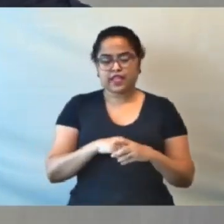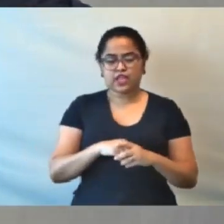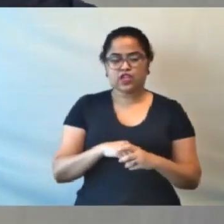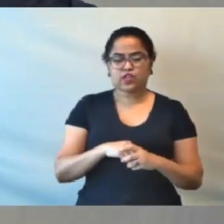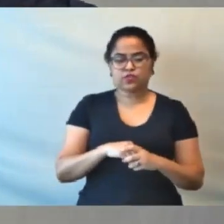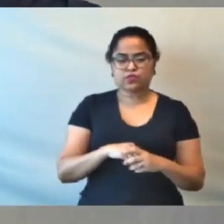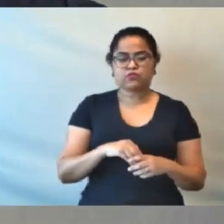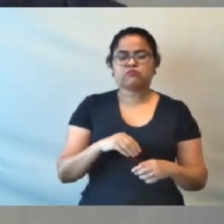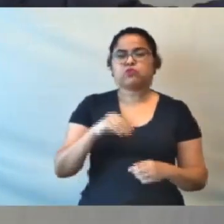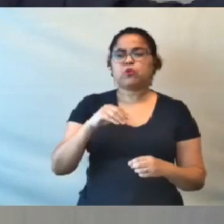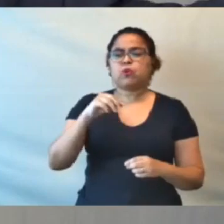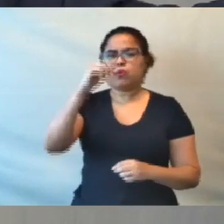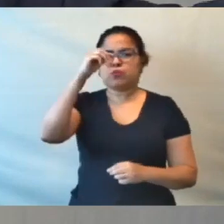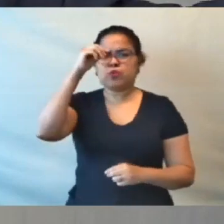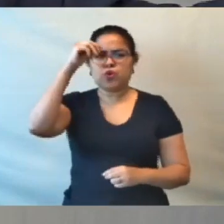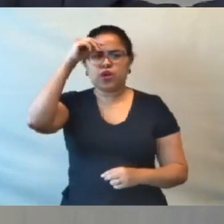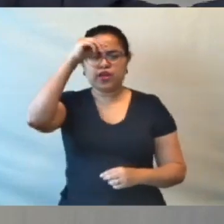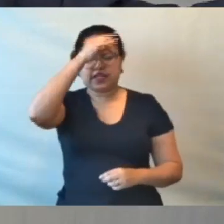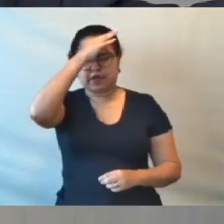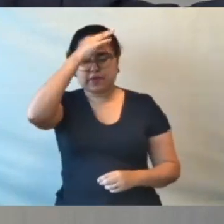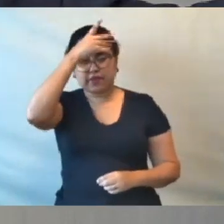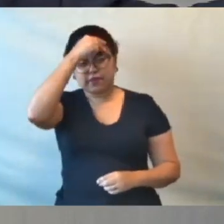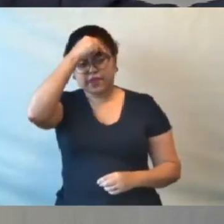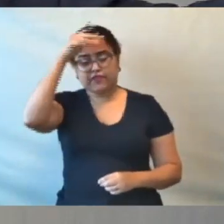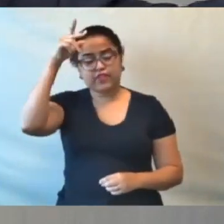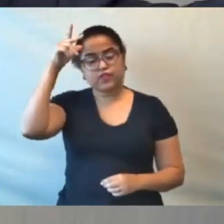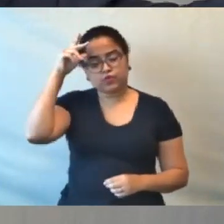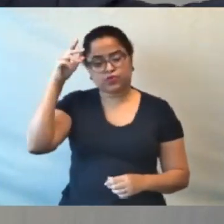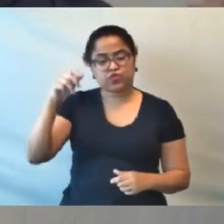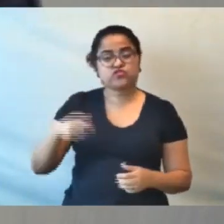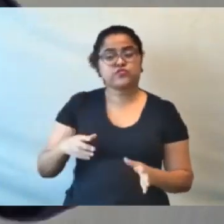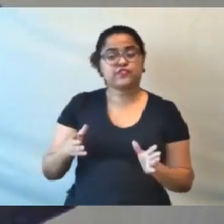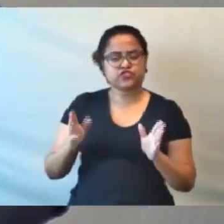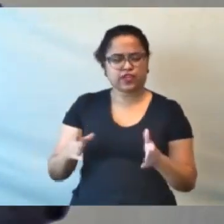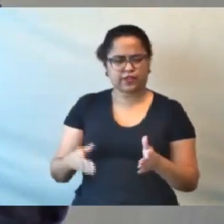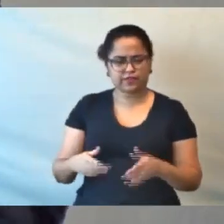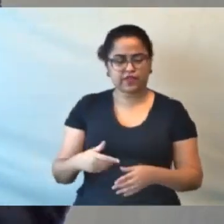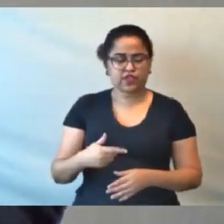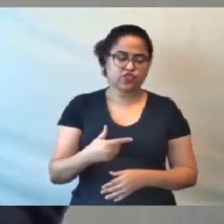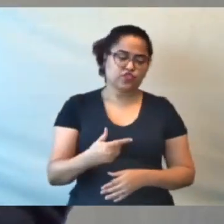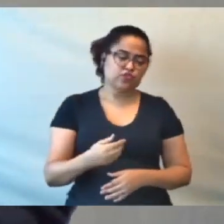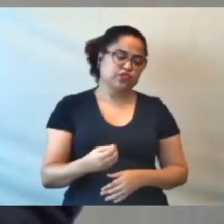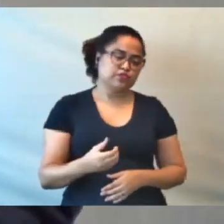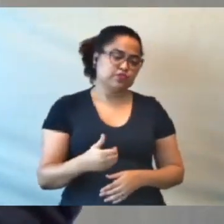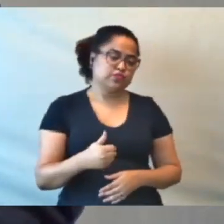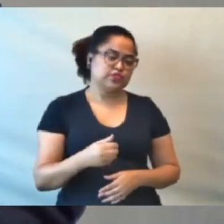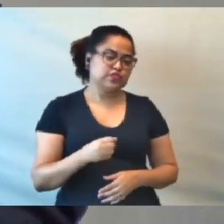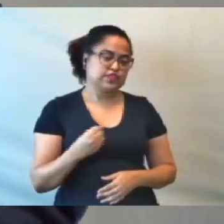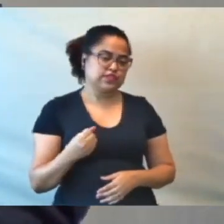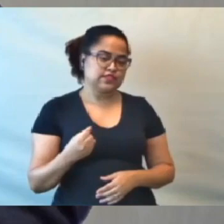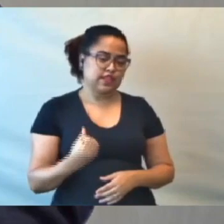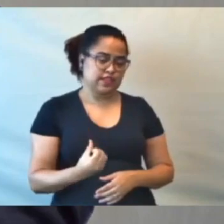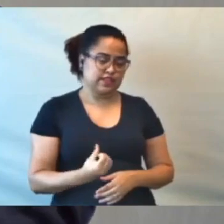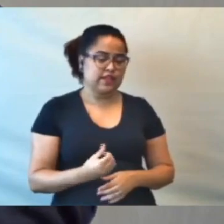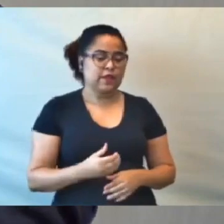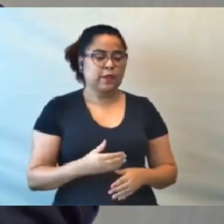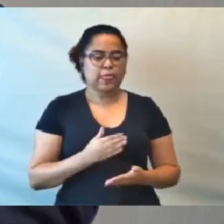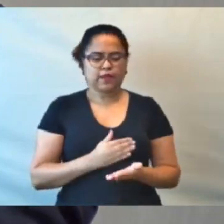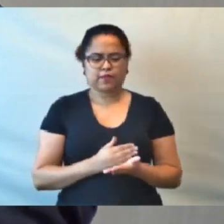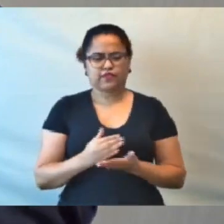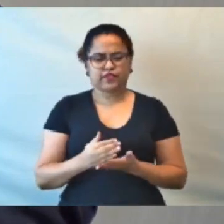mais 2 anos, ou seja, a gente está falando de 2016 para frente, uma parte tinha, sim,